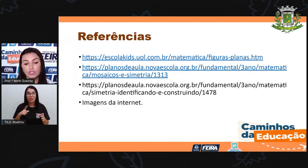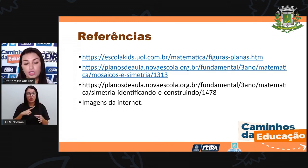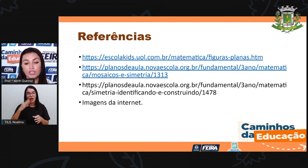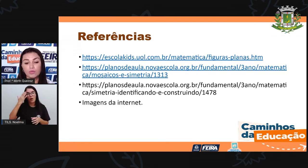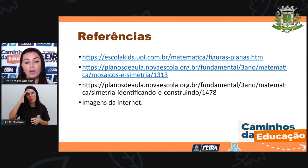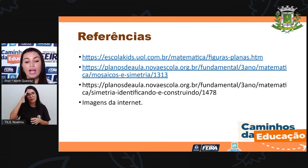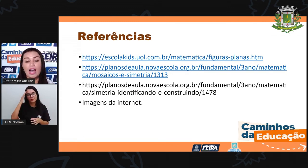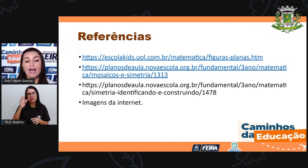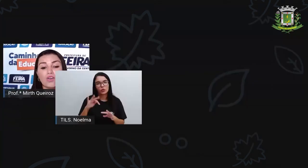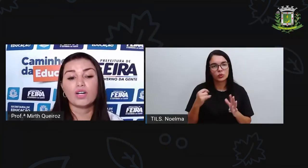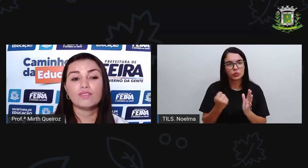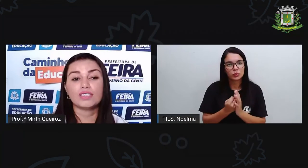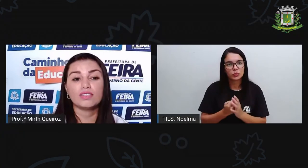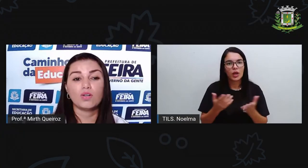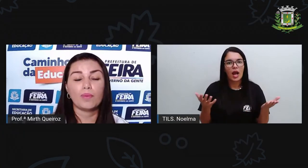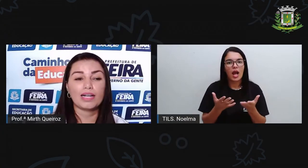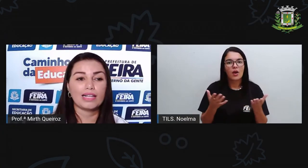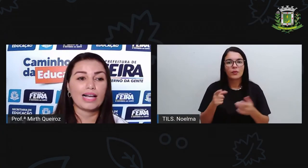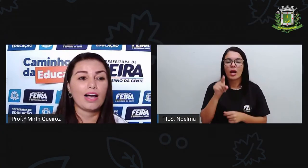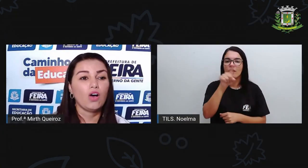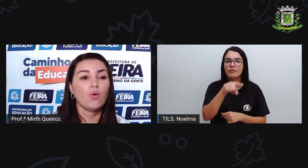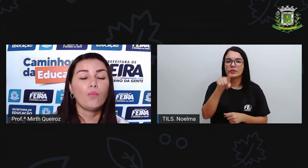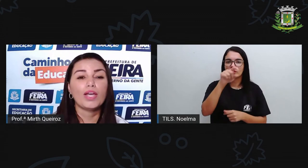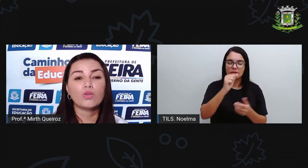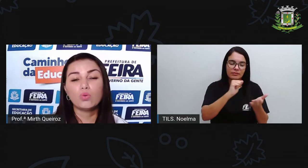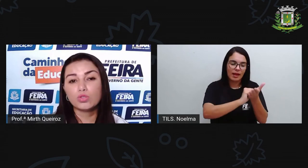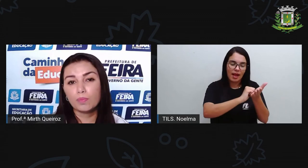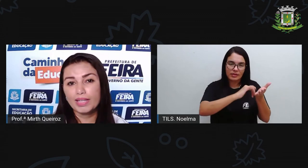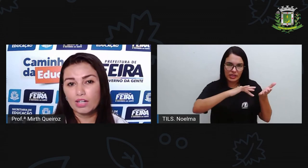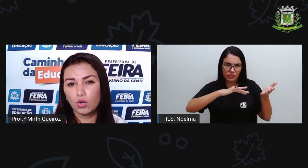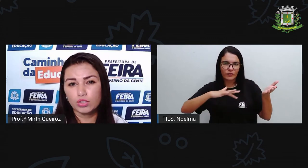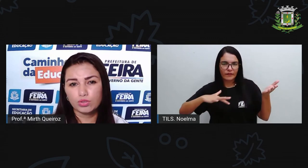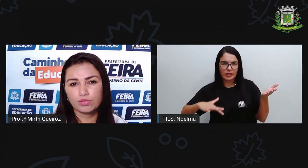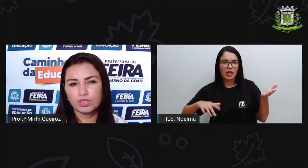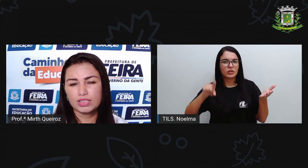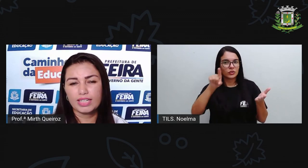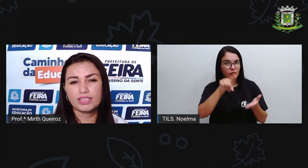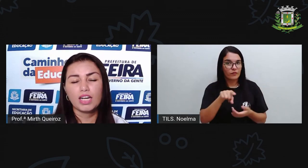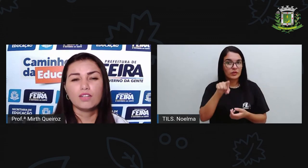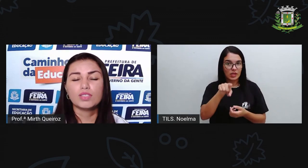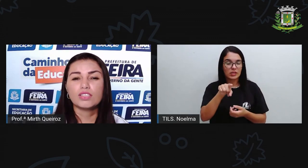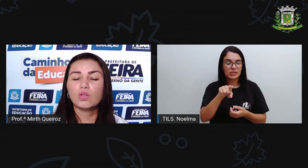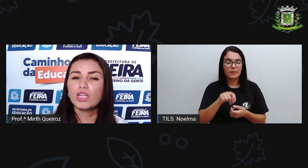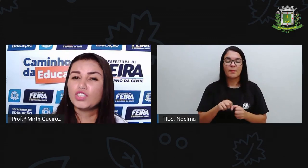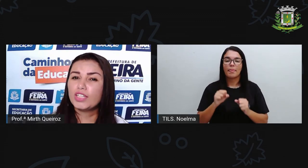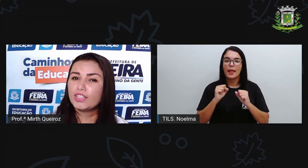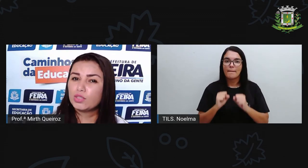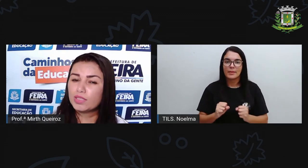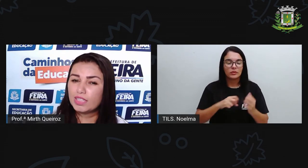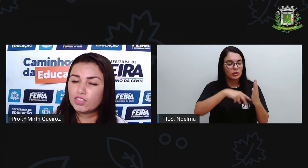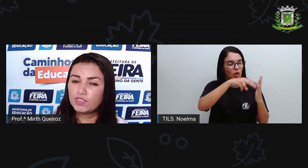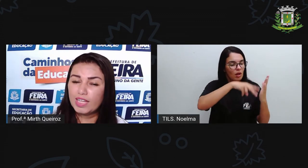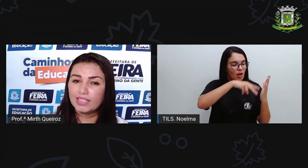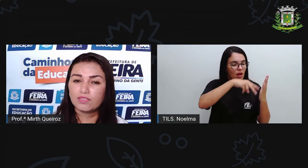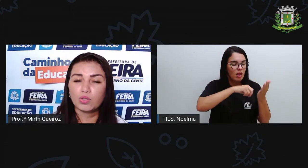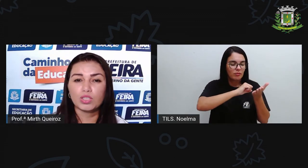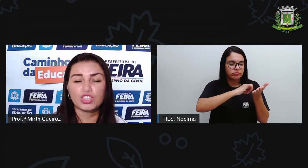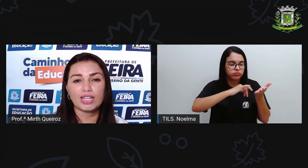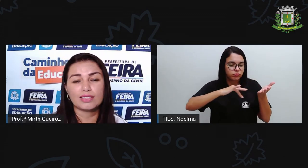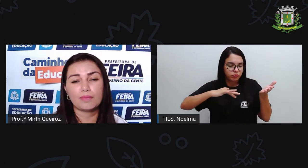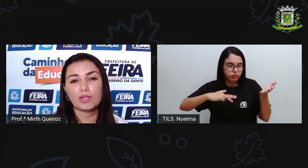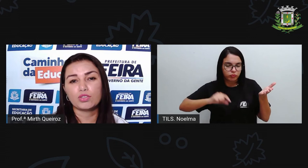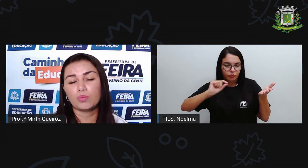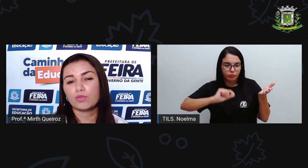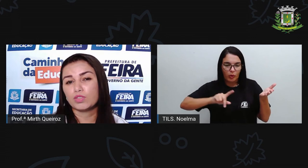direitinho, agora vocês vão pegar lá o percurso pedagógico de vocês, vocês vão ler direitinho as atividades que foram